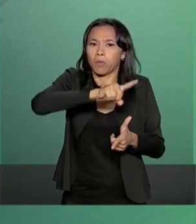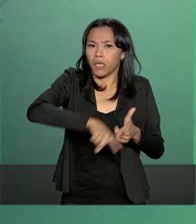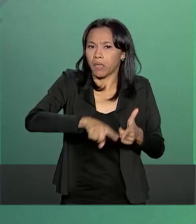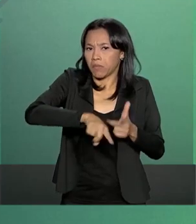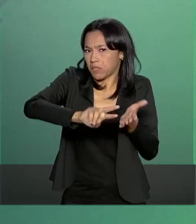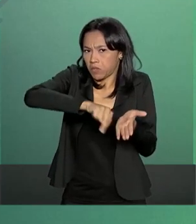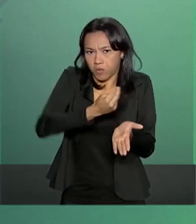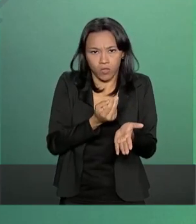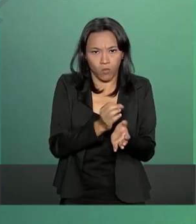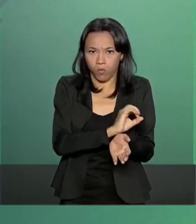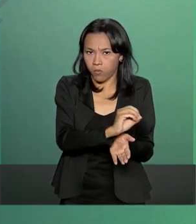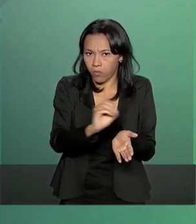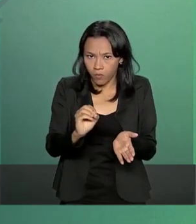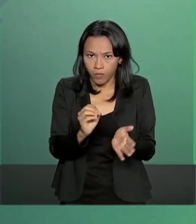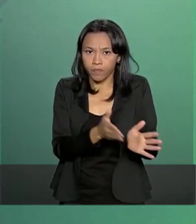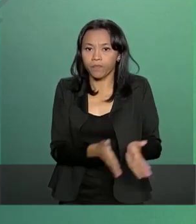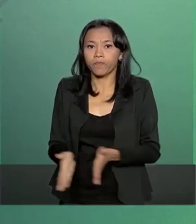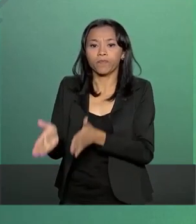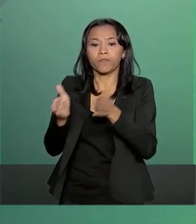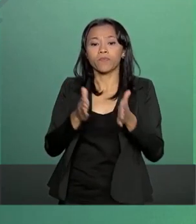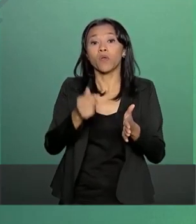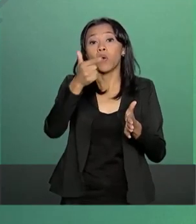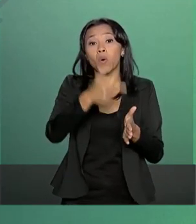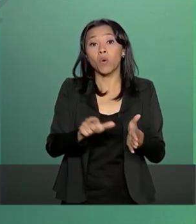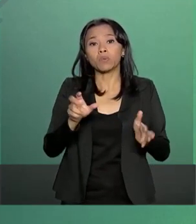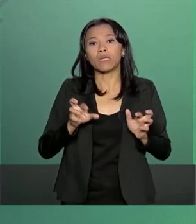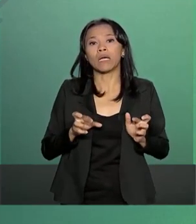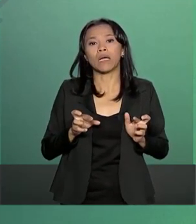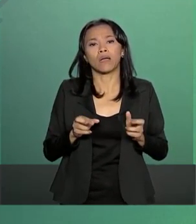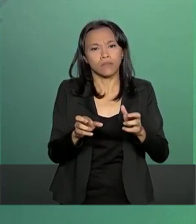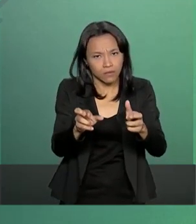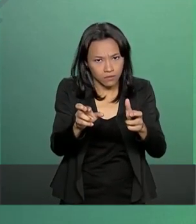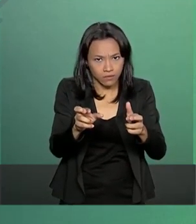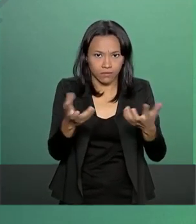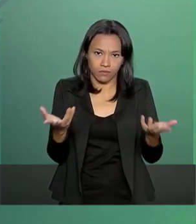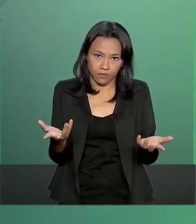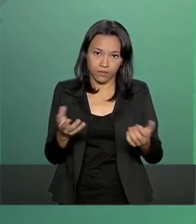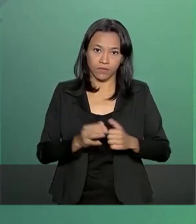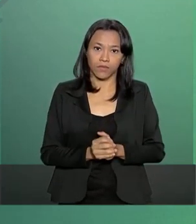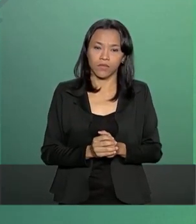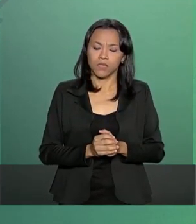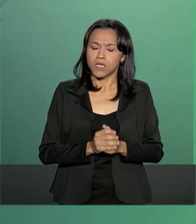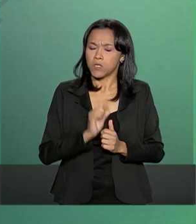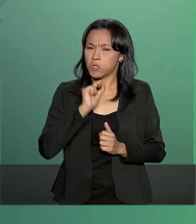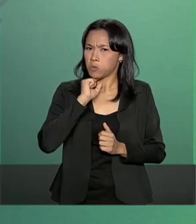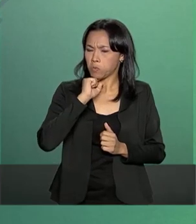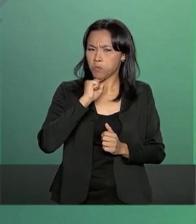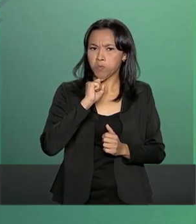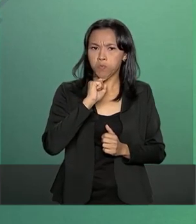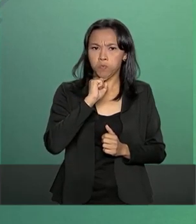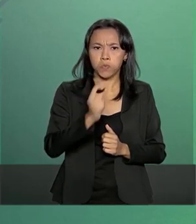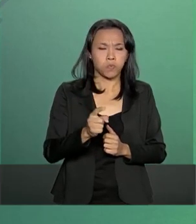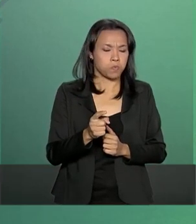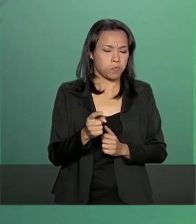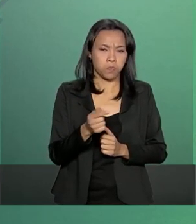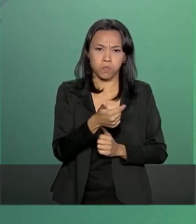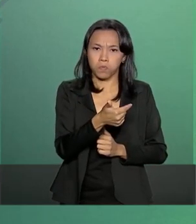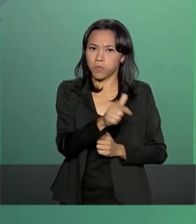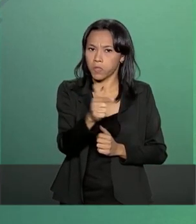Questões relativas a câncer. Em nenhum momento houve suspeita